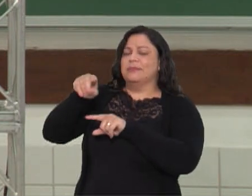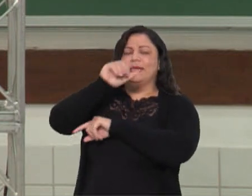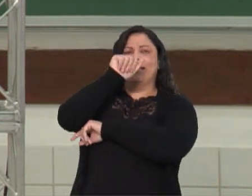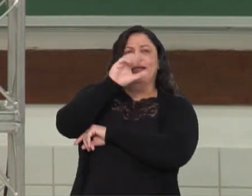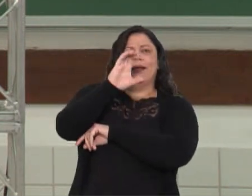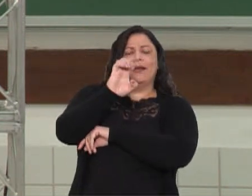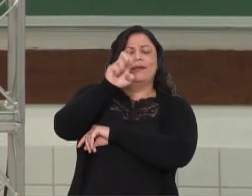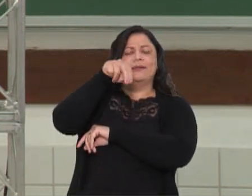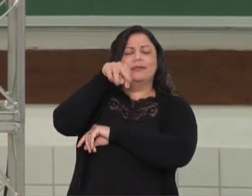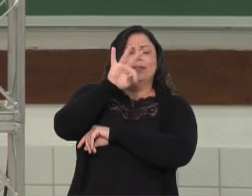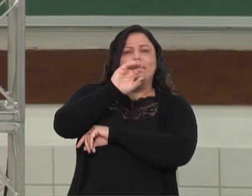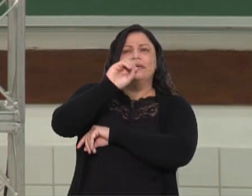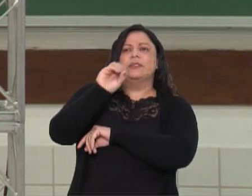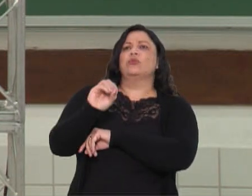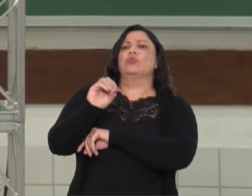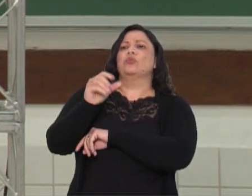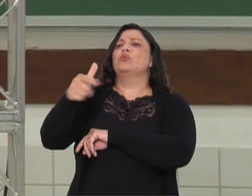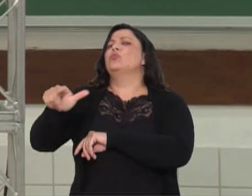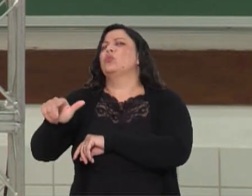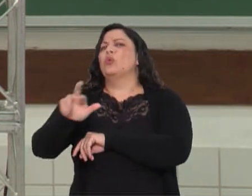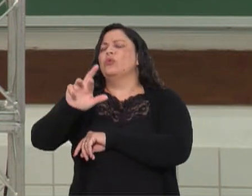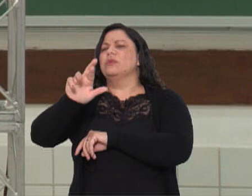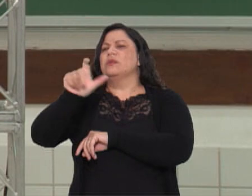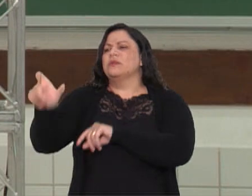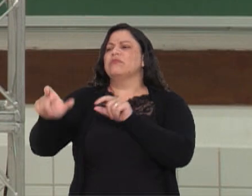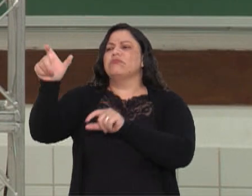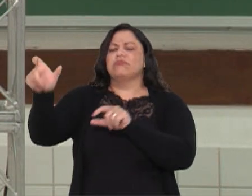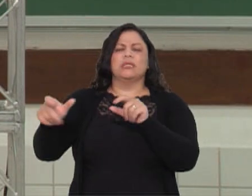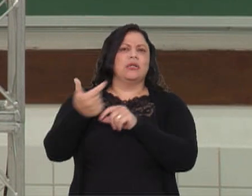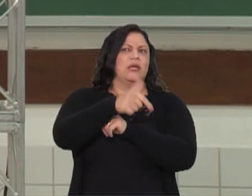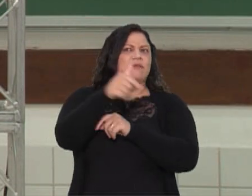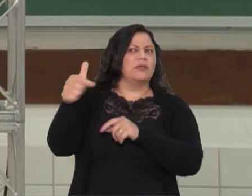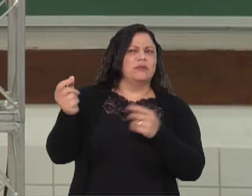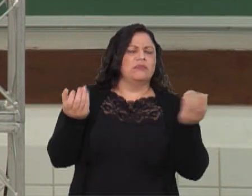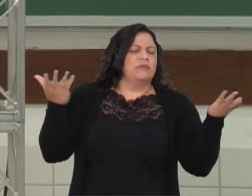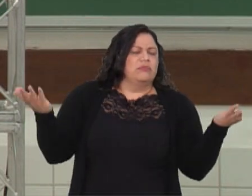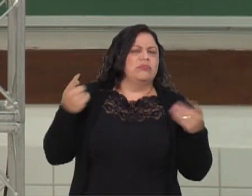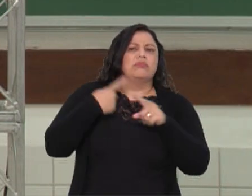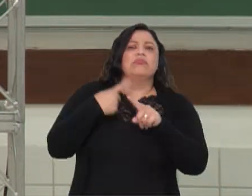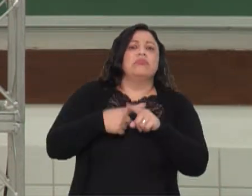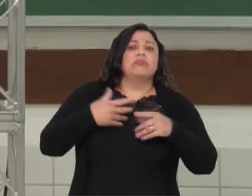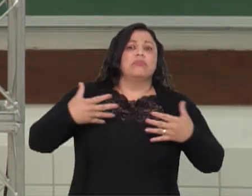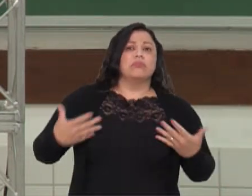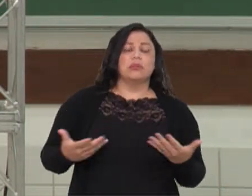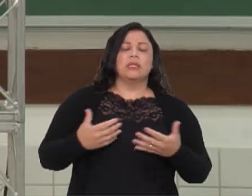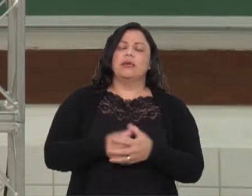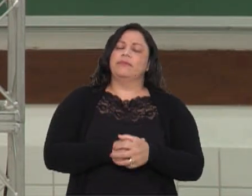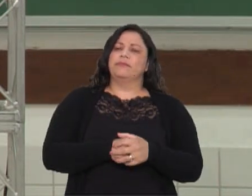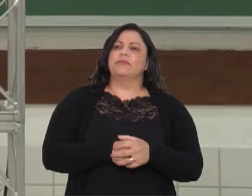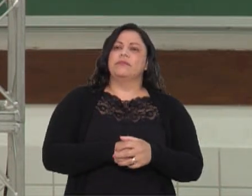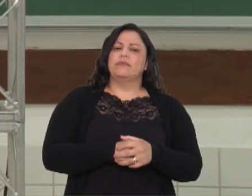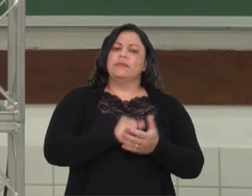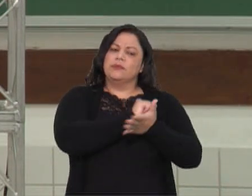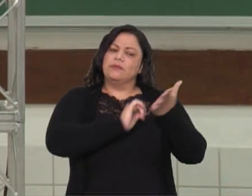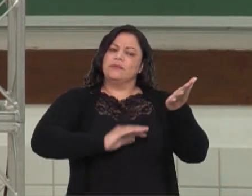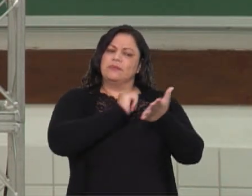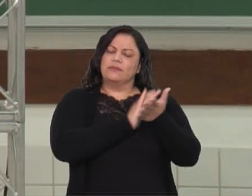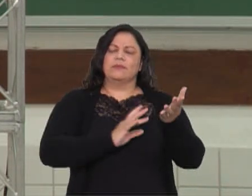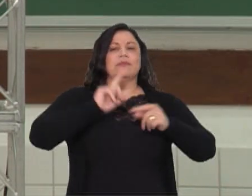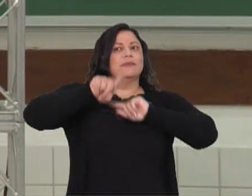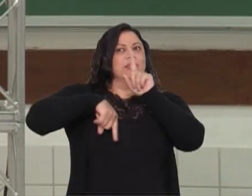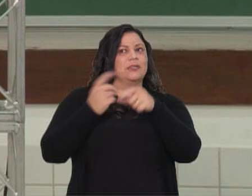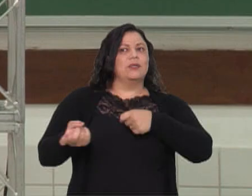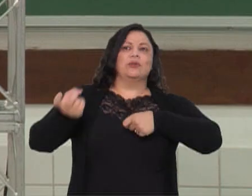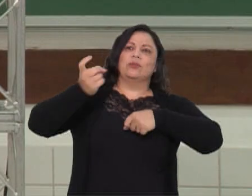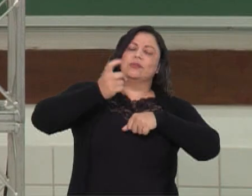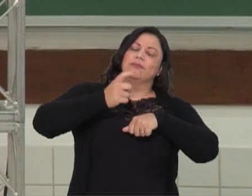Então, vamos fazer esse exercício, refletindo ali, observando as palavras que levam acento e daqui a pouco nós voltamos